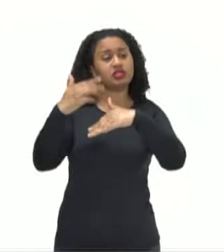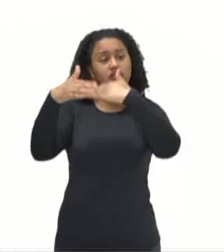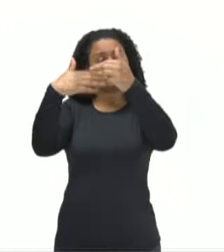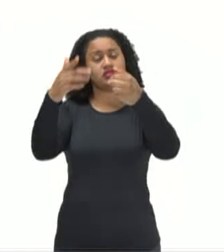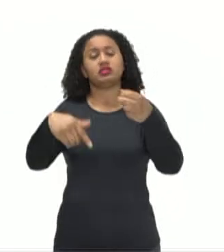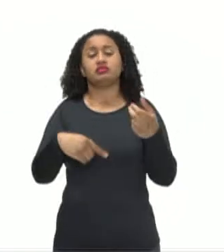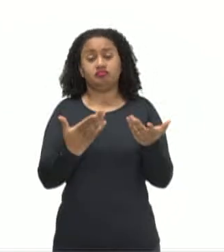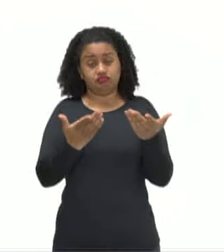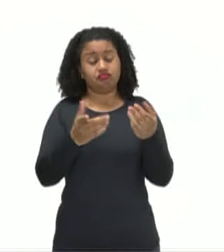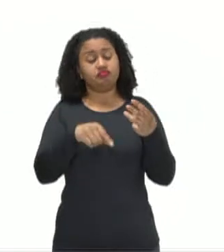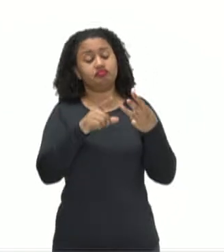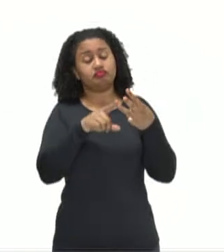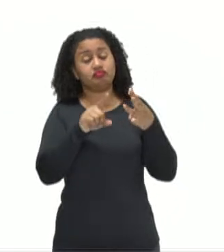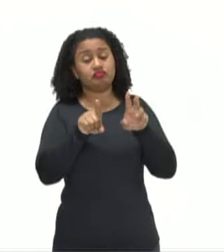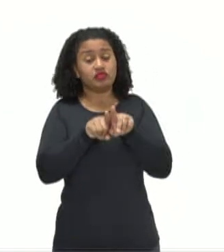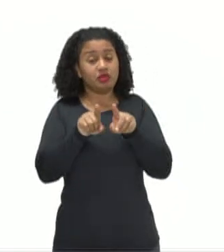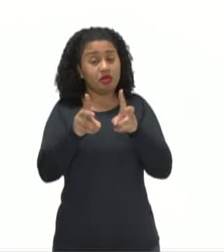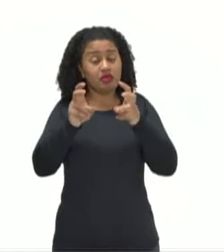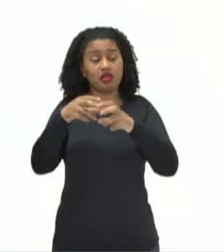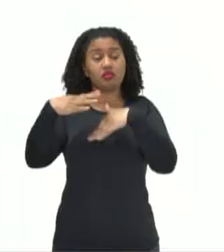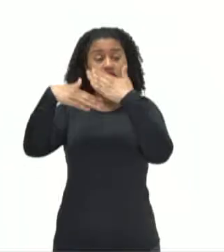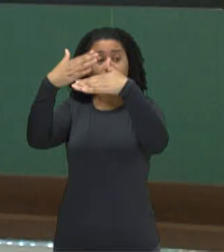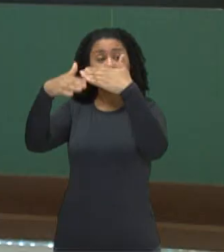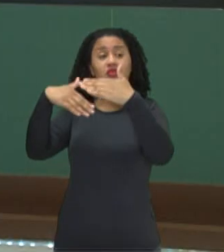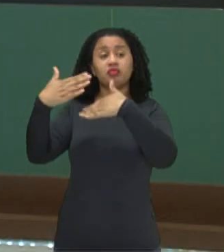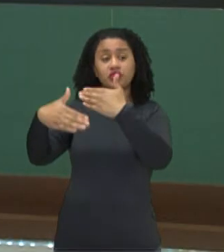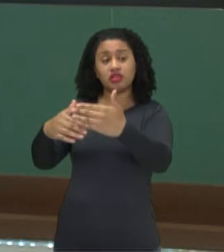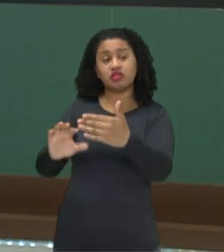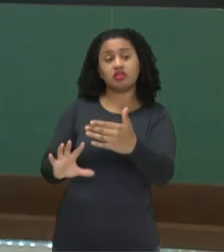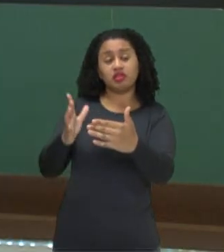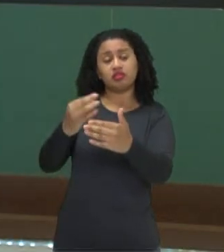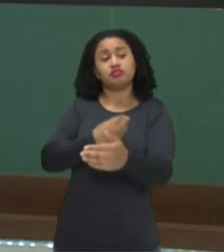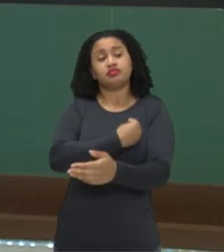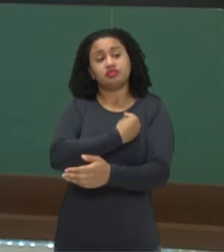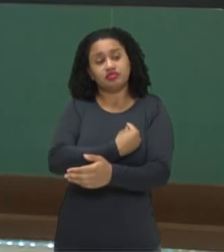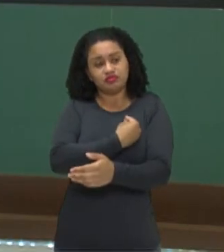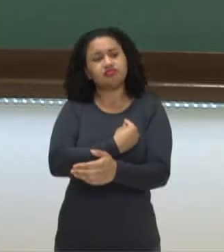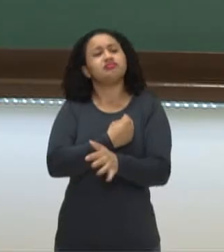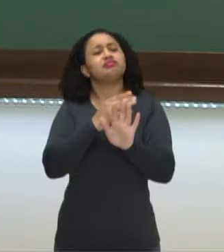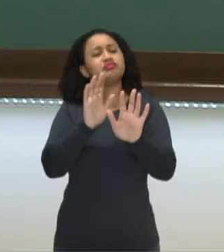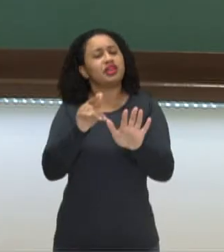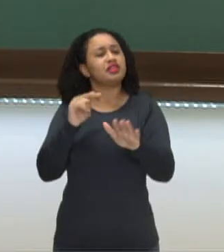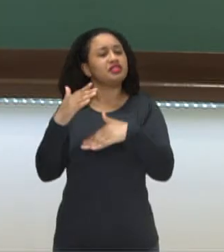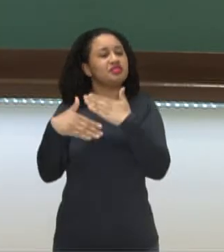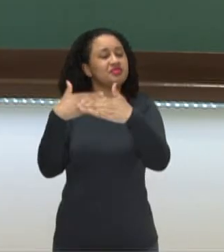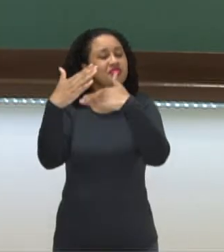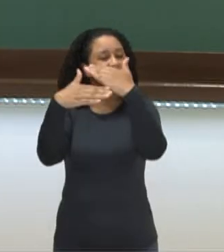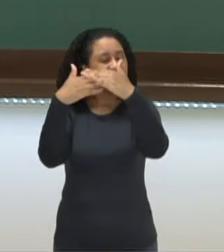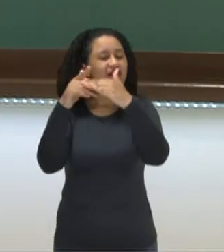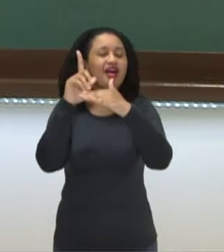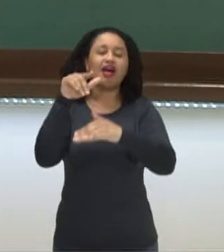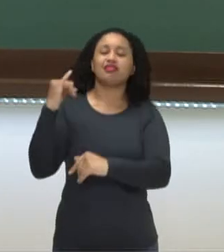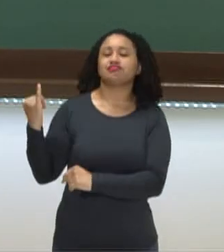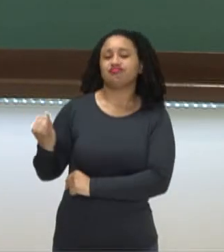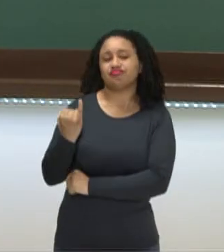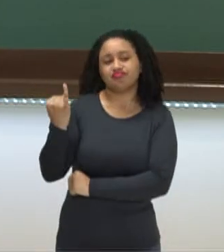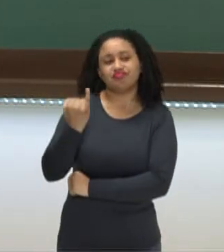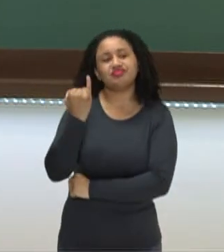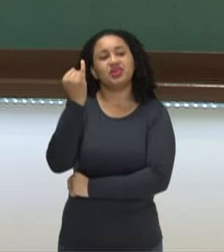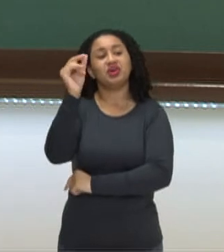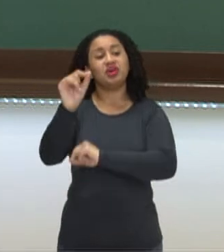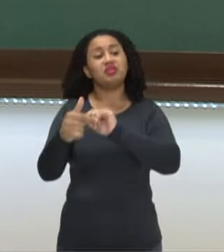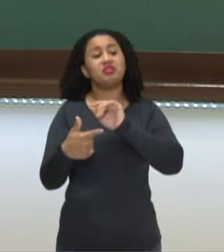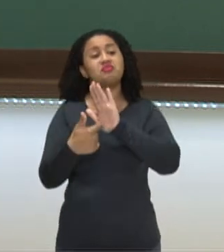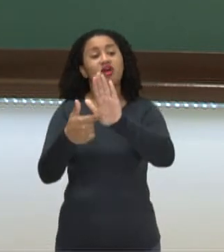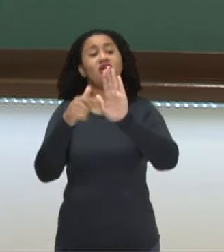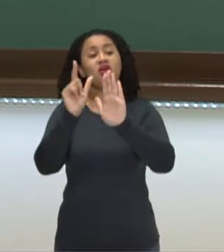que a evolução, ela é um processo que acontece com os seres vivos. E, gente, esse processo ele é fundamental, é ele